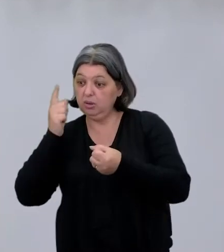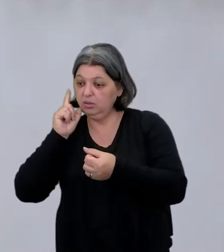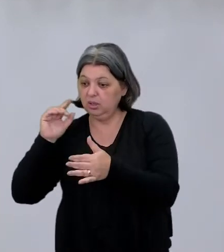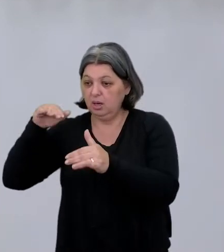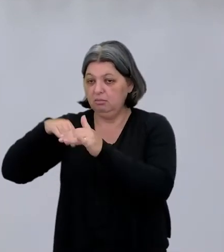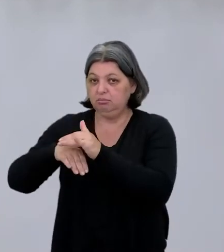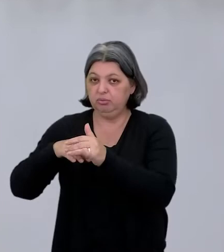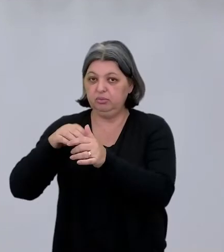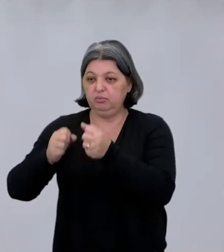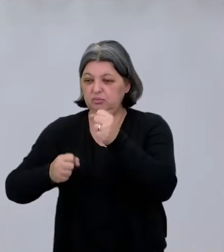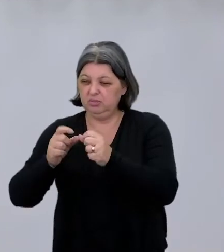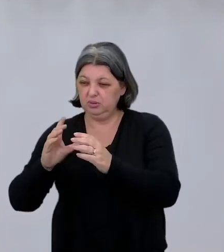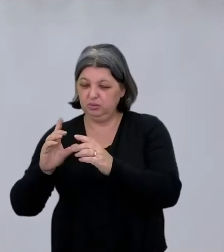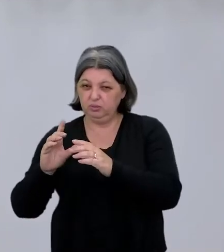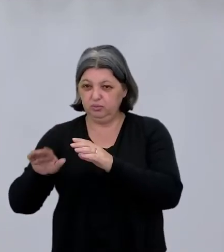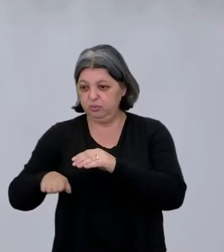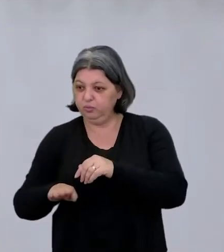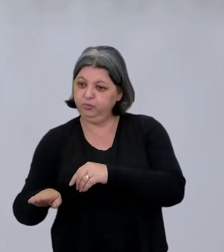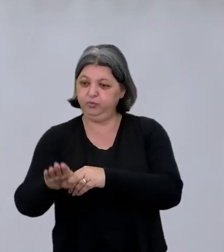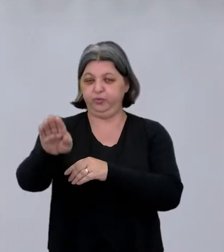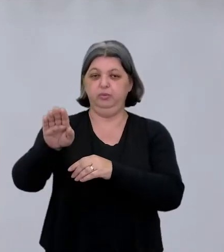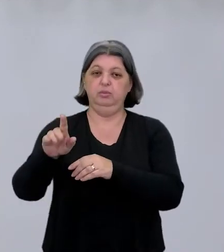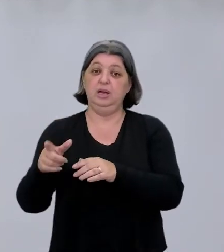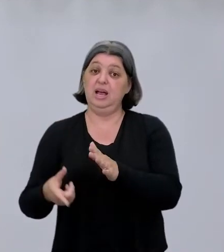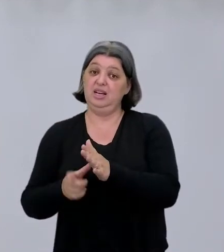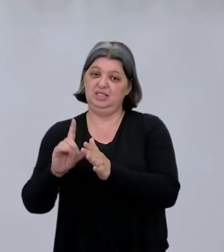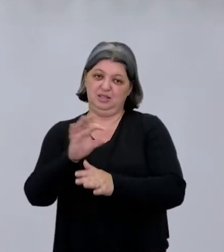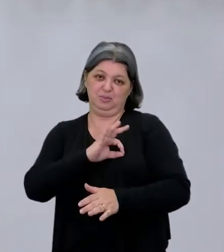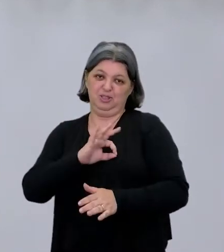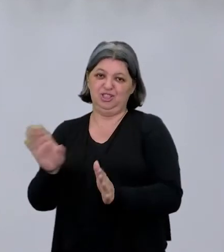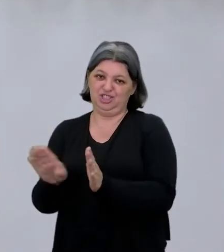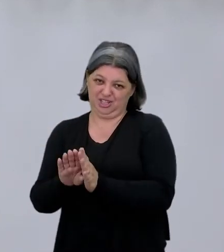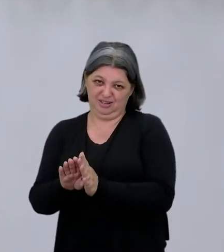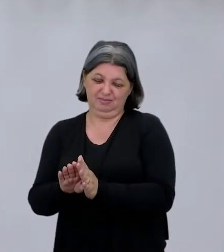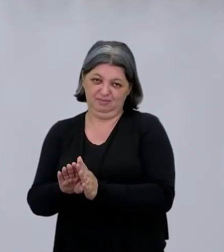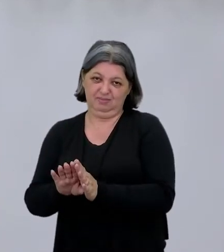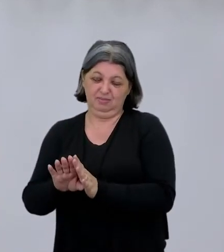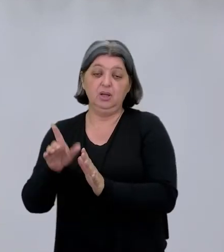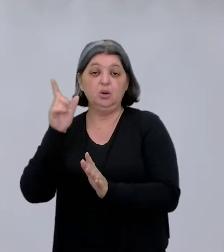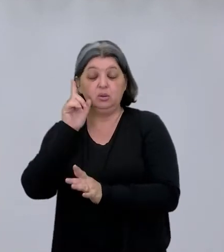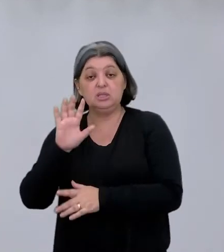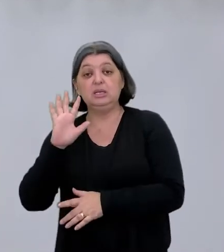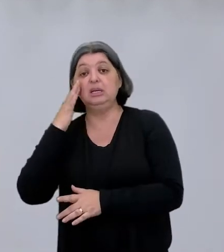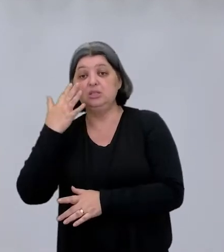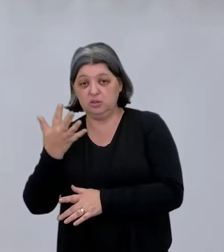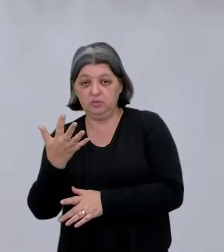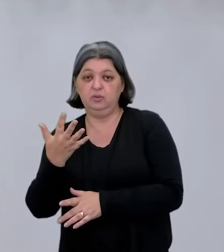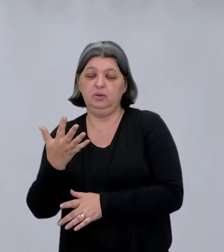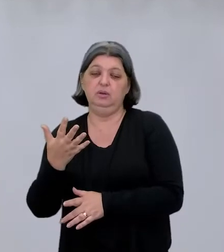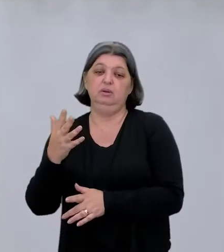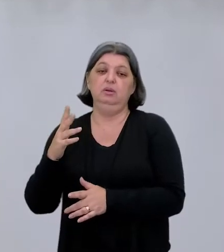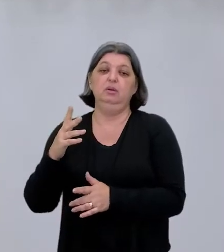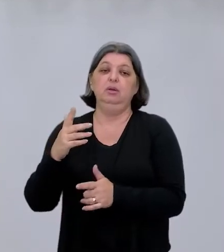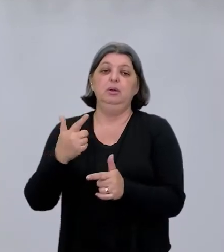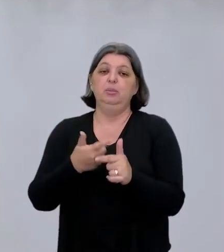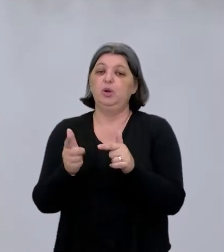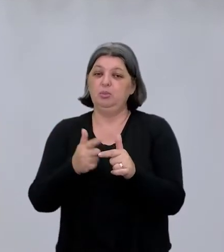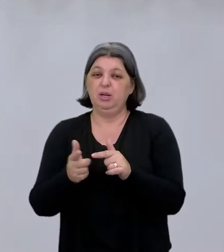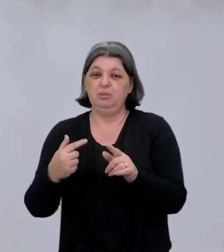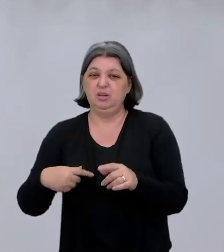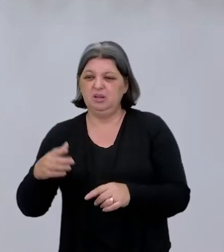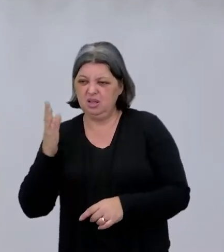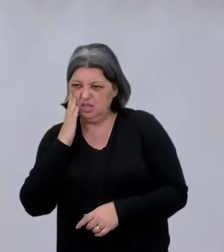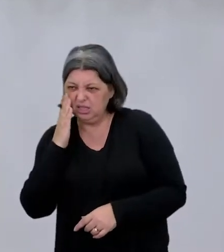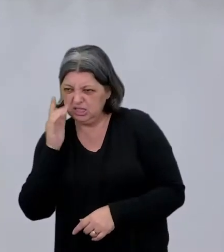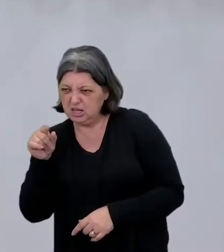fugir antes que a polícia chegasse. Ou mais do que isso, eles conseguiam resolver os problemas de outras maneiras. É aquela história do, você sabe quem é meu